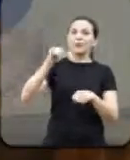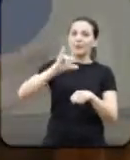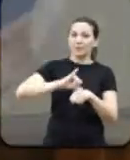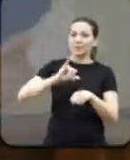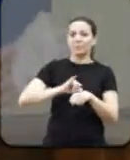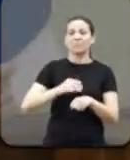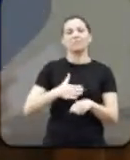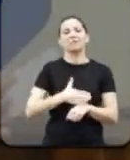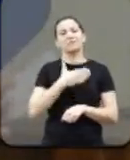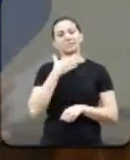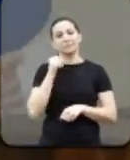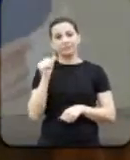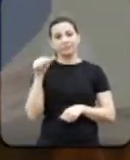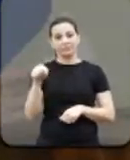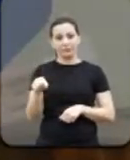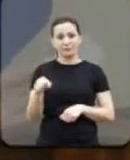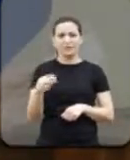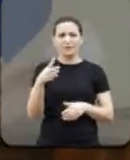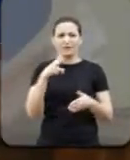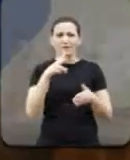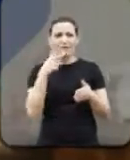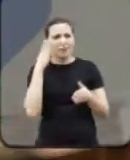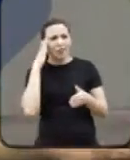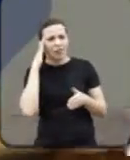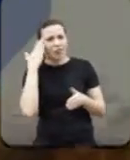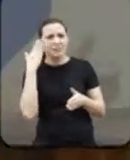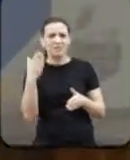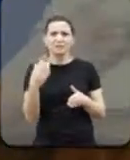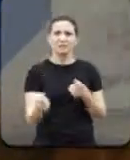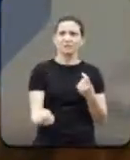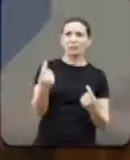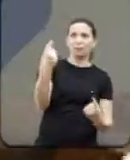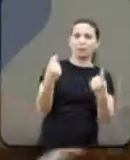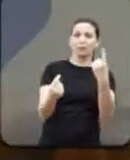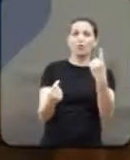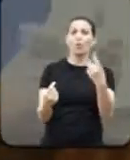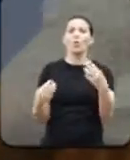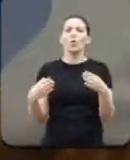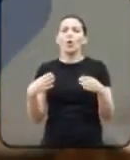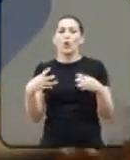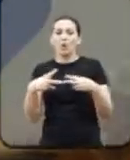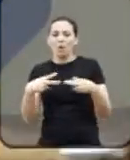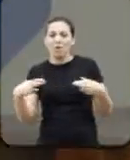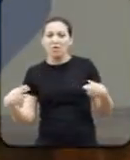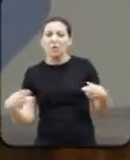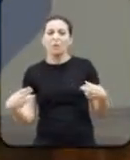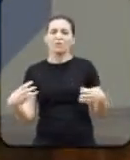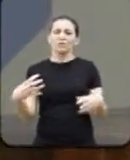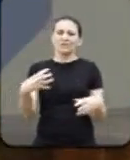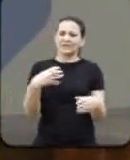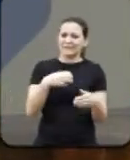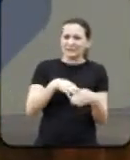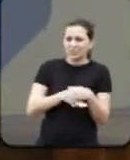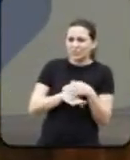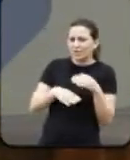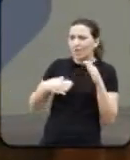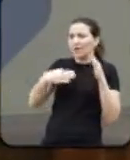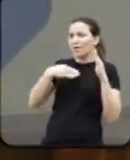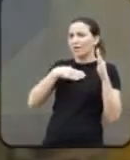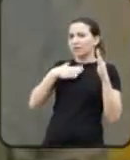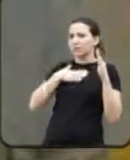vereador conseguiu fazer uma leitura? O que motivou isso? Aconteceu de repente ou alguma coisa vinha se acumulando no sentimento do brasileiro,